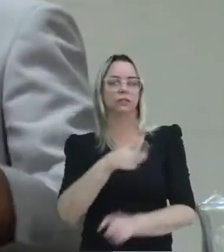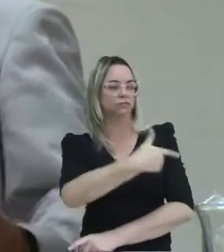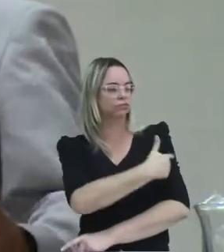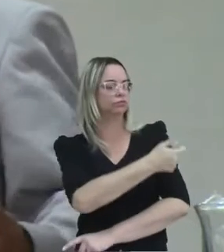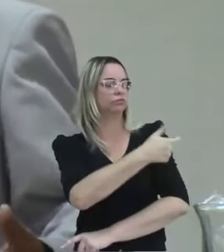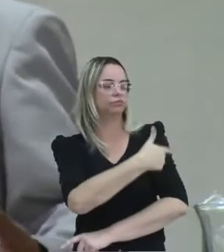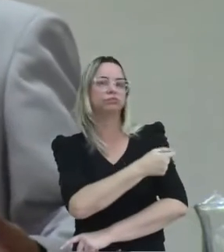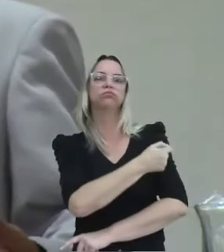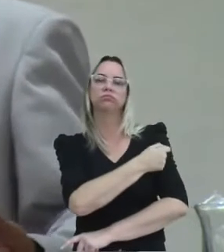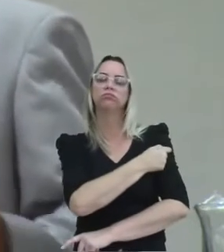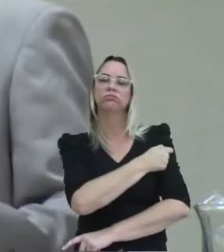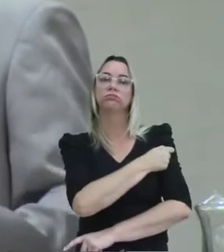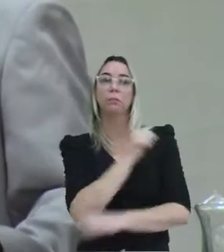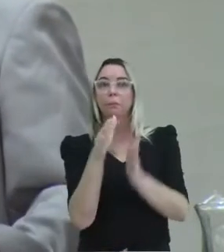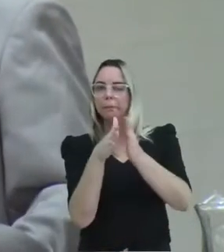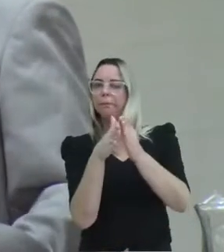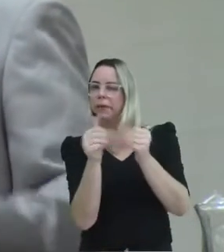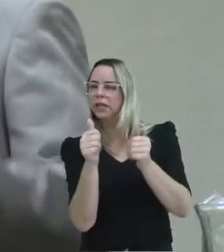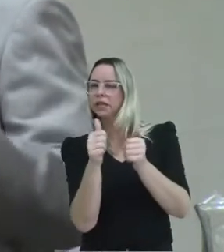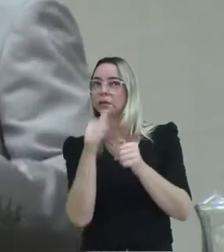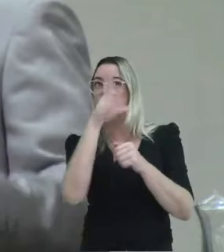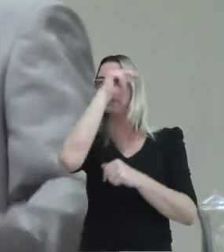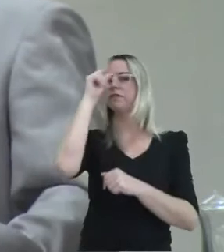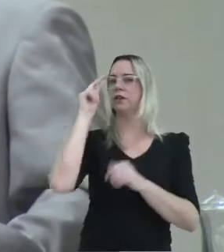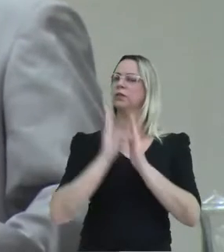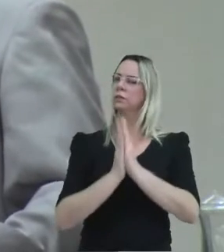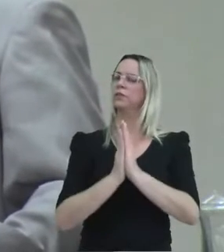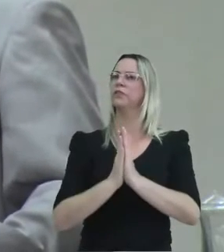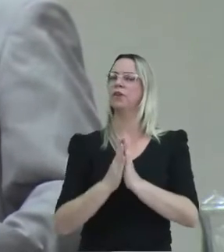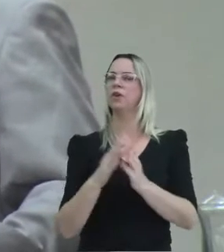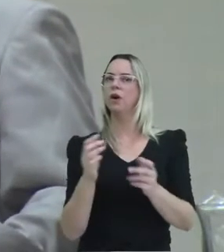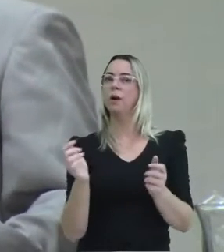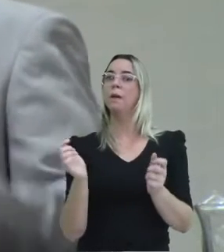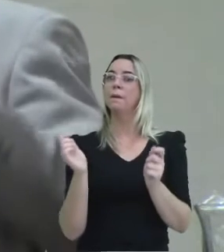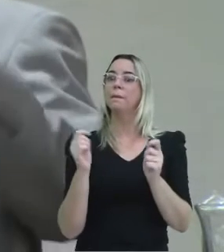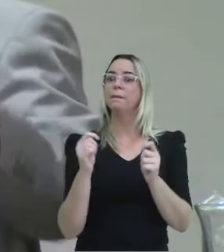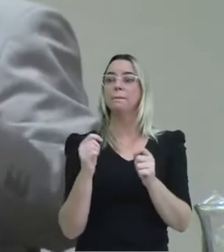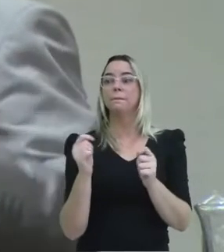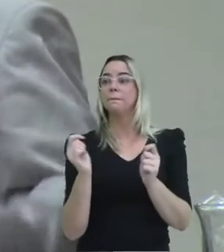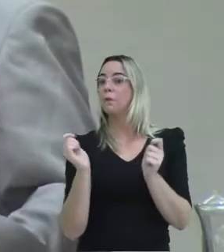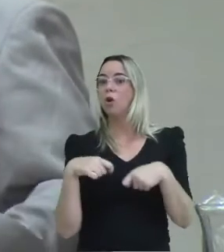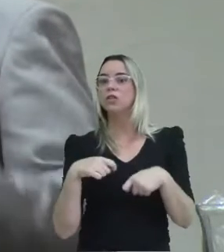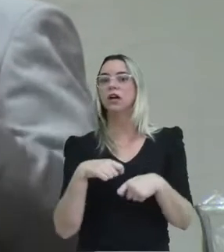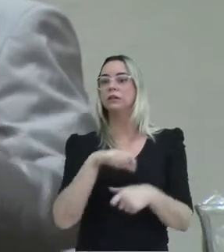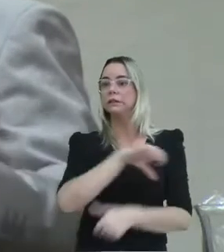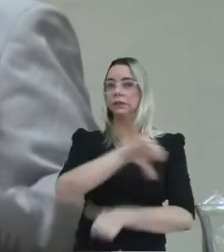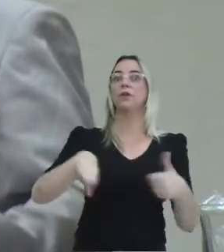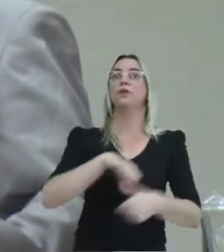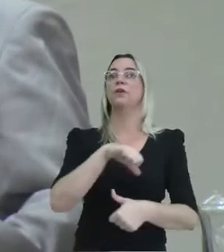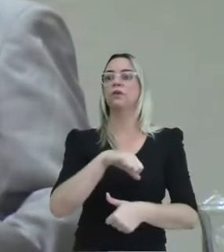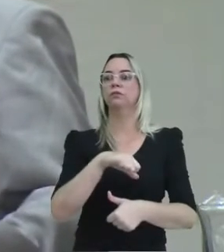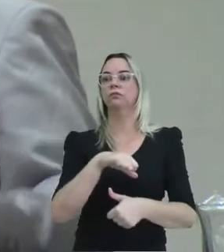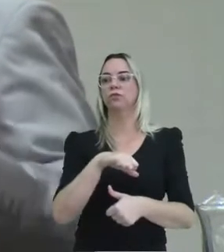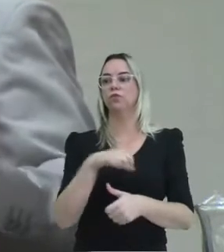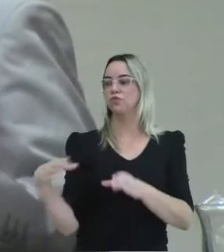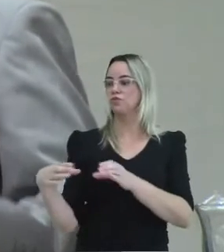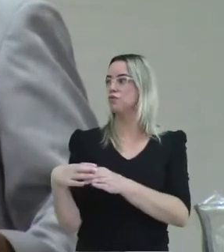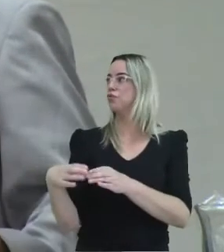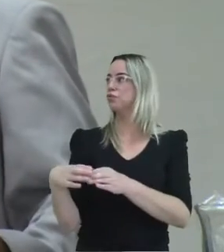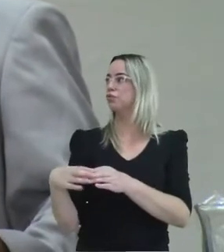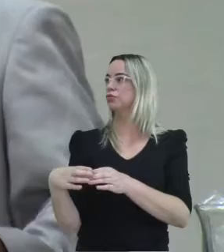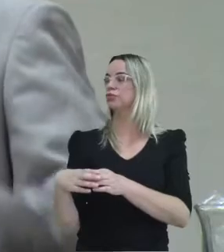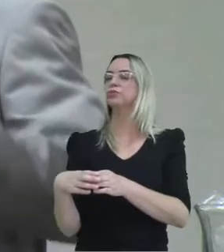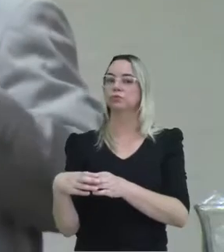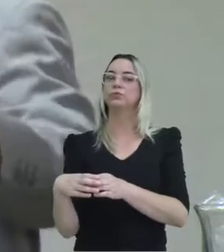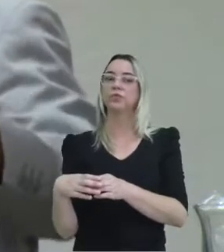a gente, eu pedi ao prefeito que ele pudesse recuperar o grupo lá, e ele se pôs e falou que vai